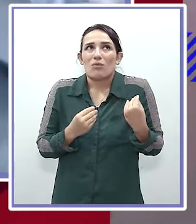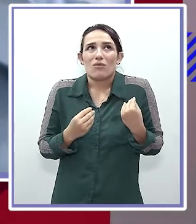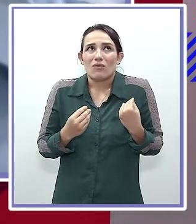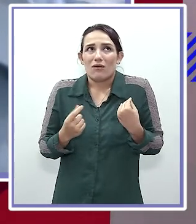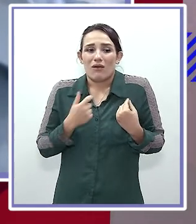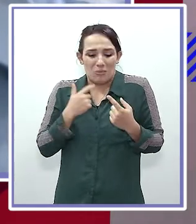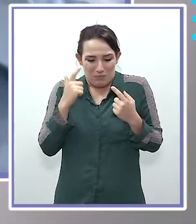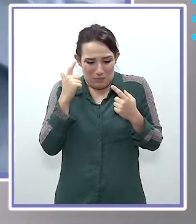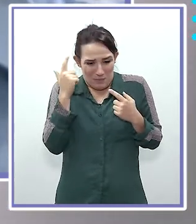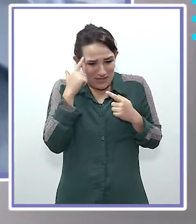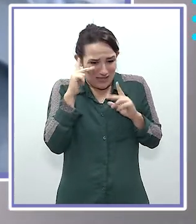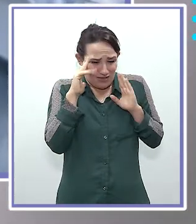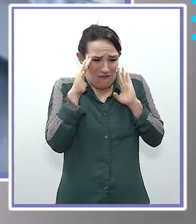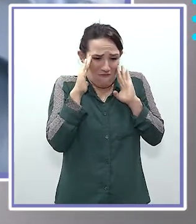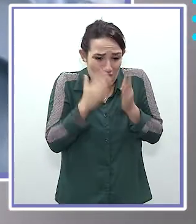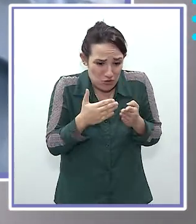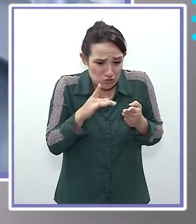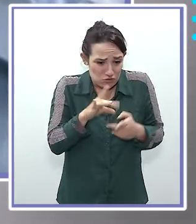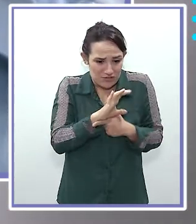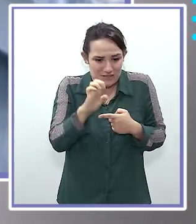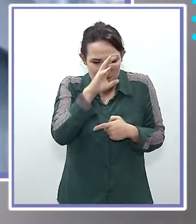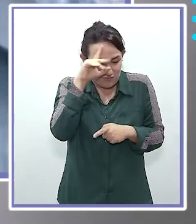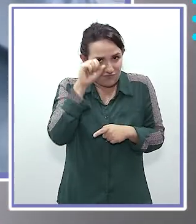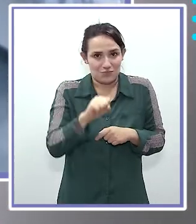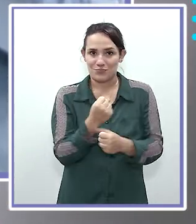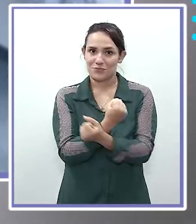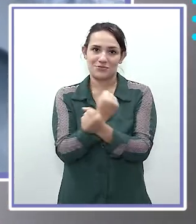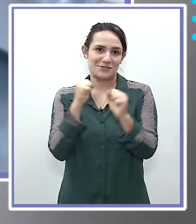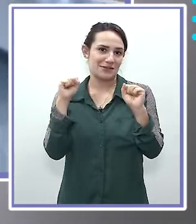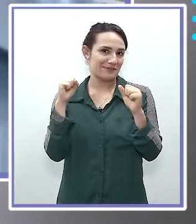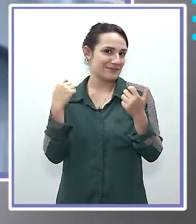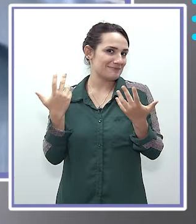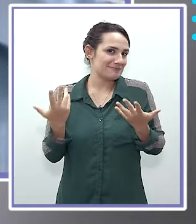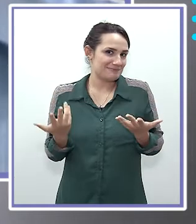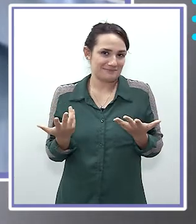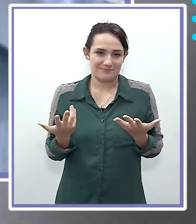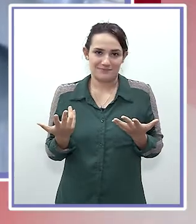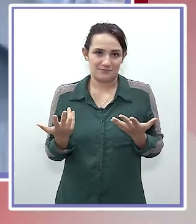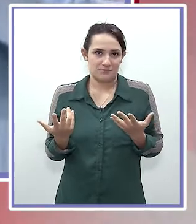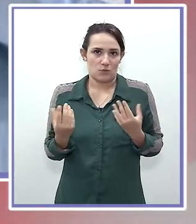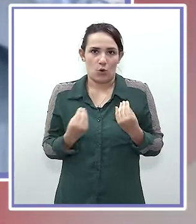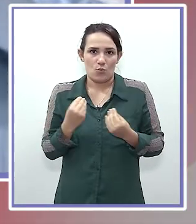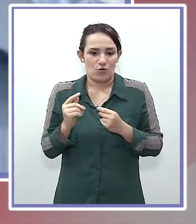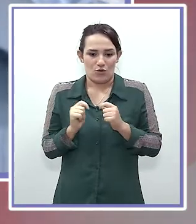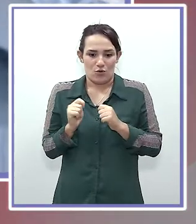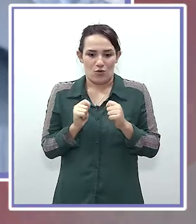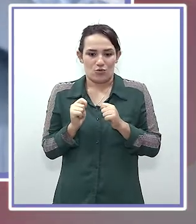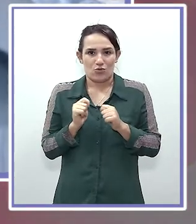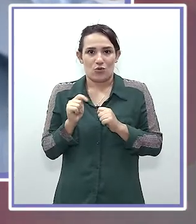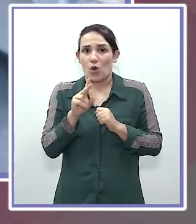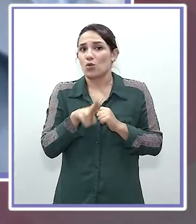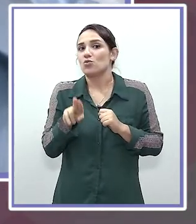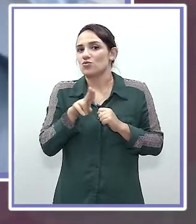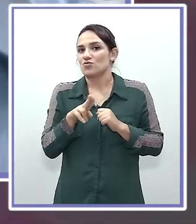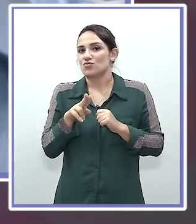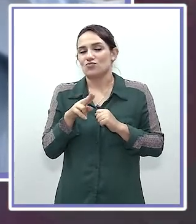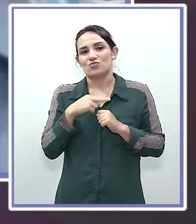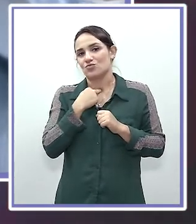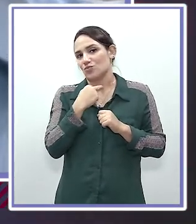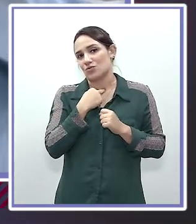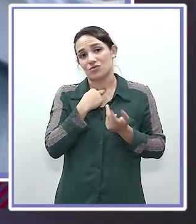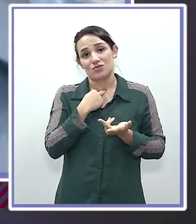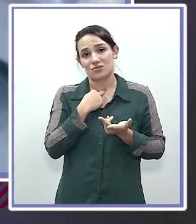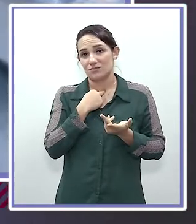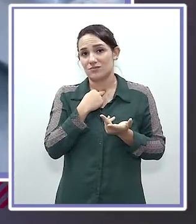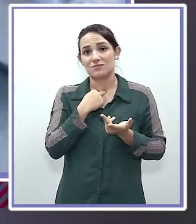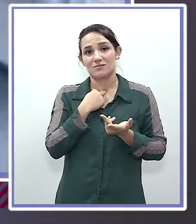gente imaginar que a gente não controla o consumo. A gente não controla o